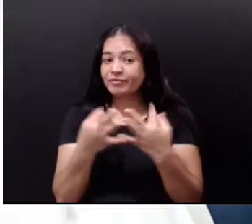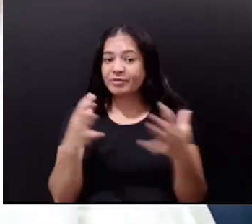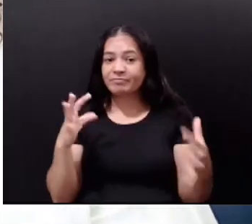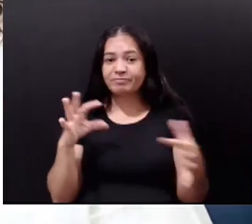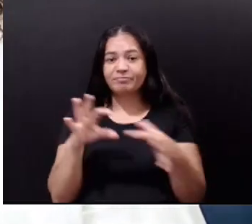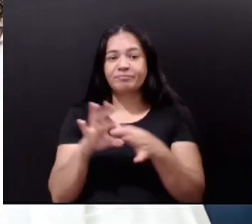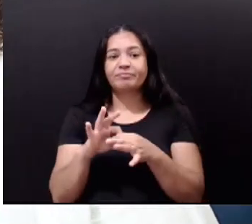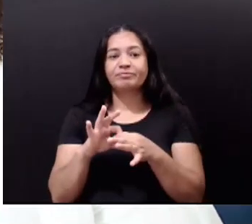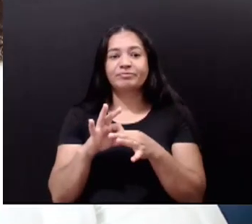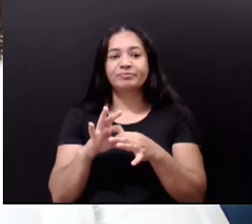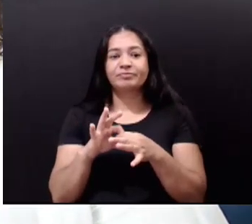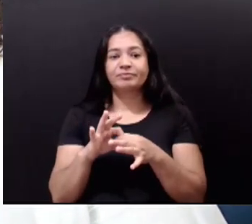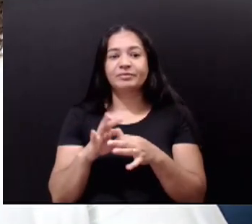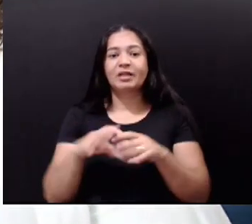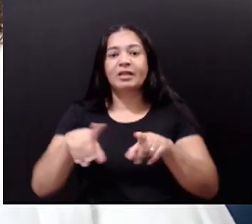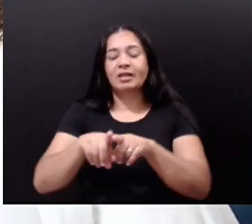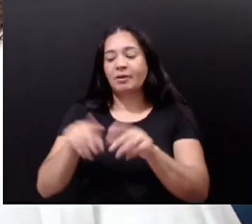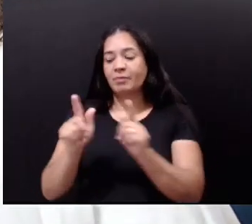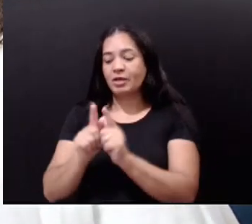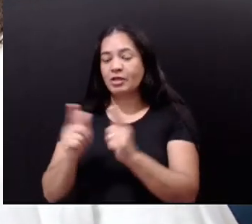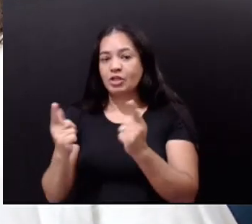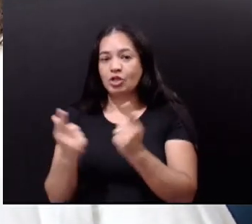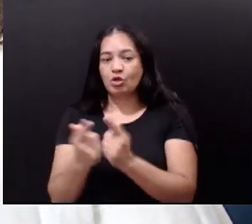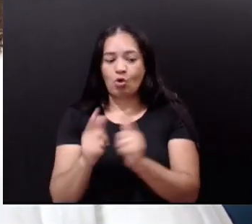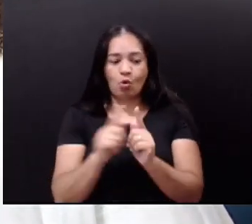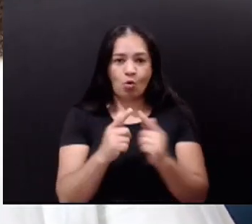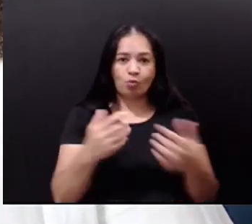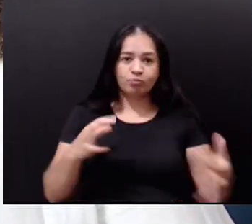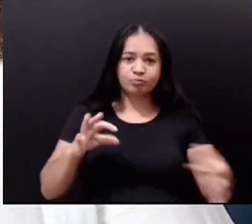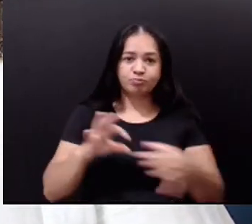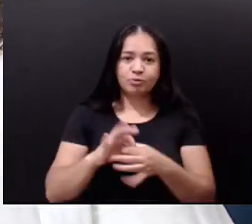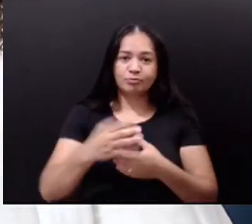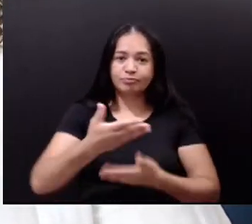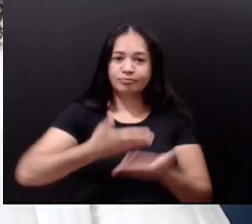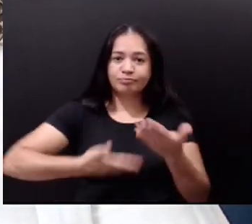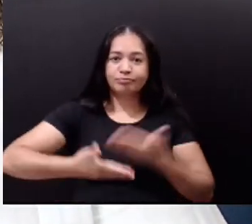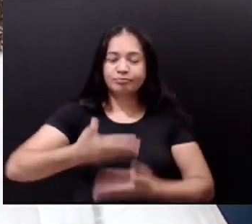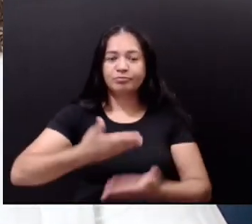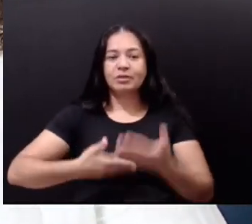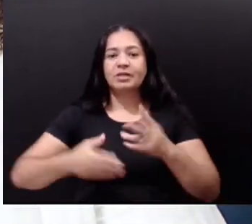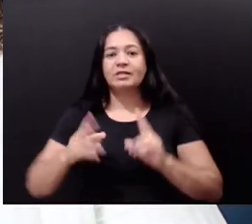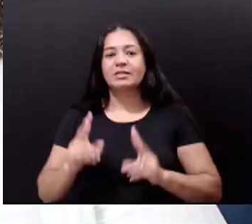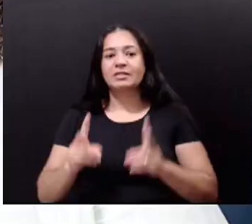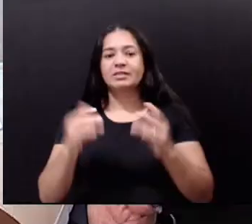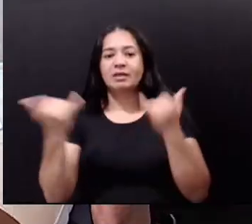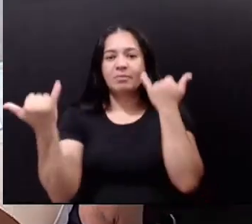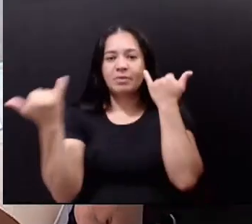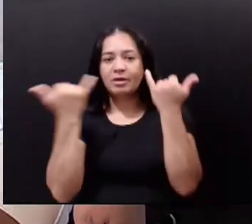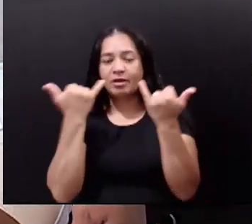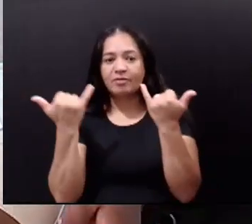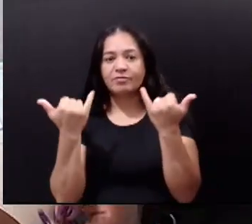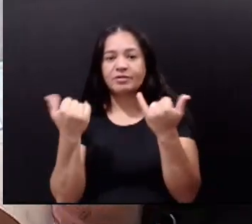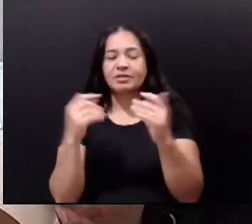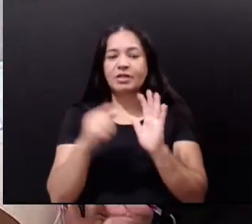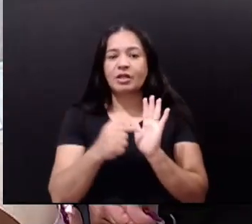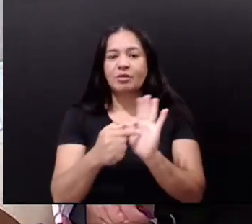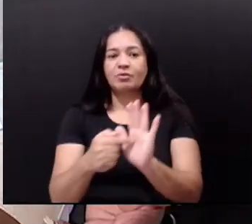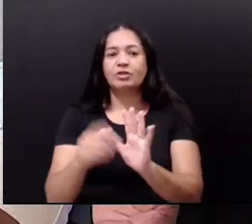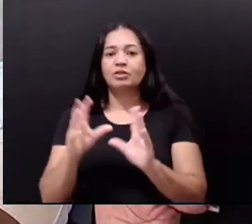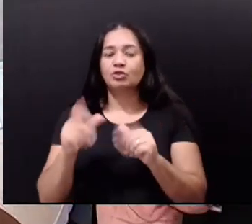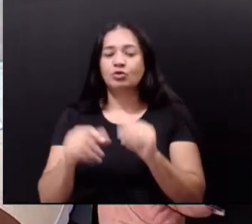os grupos, né? E sempre essa informação e trazendo para todos a garantia do direito,